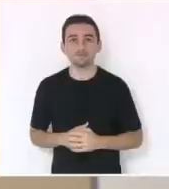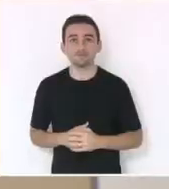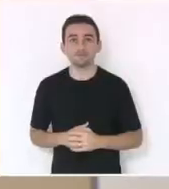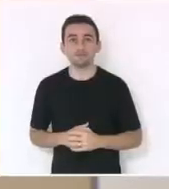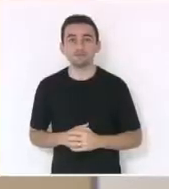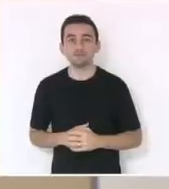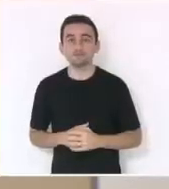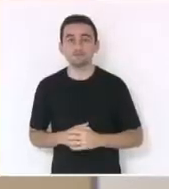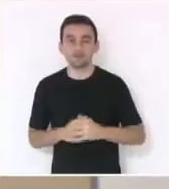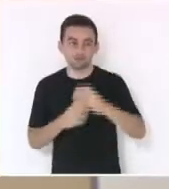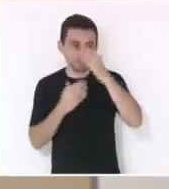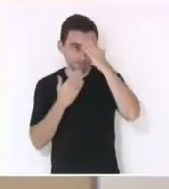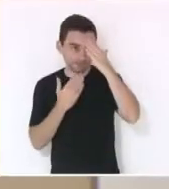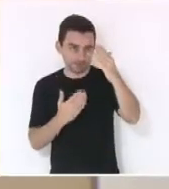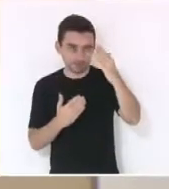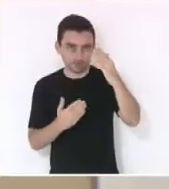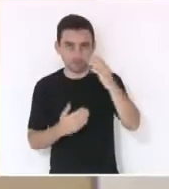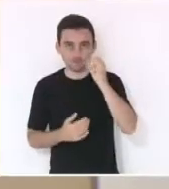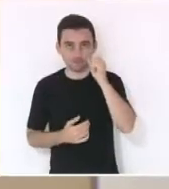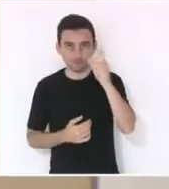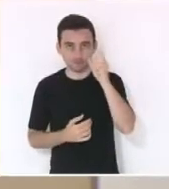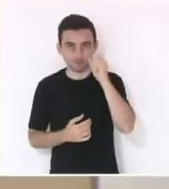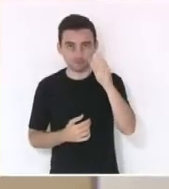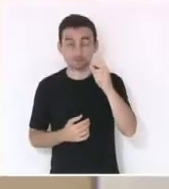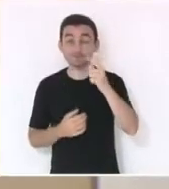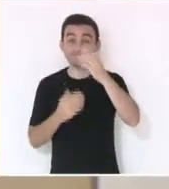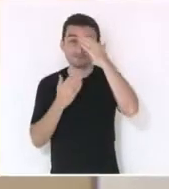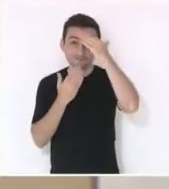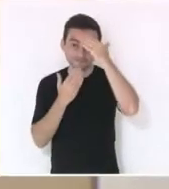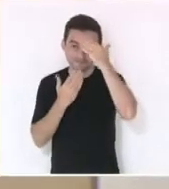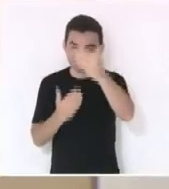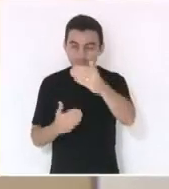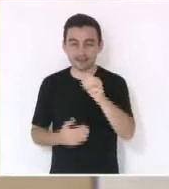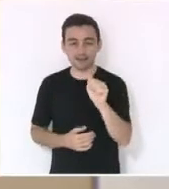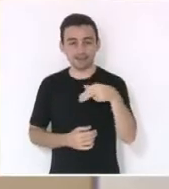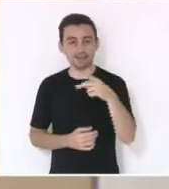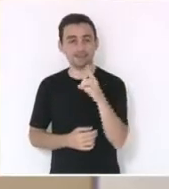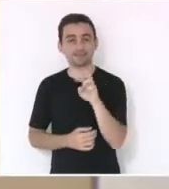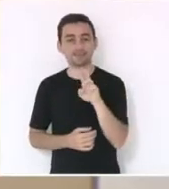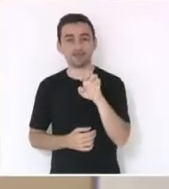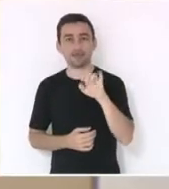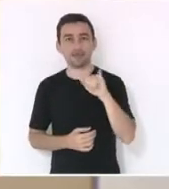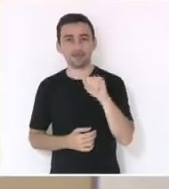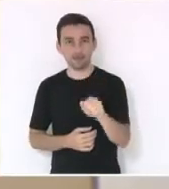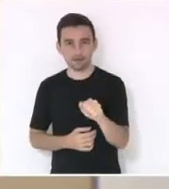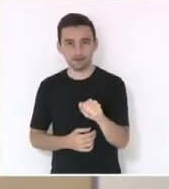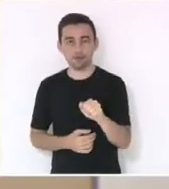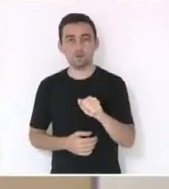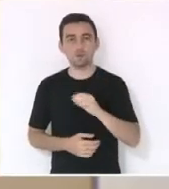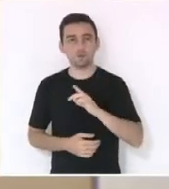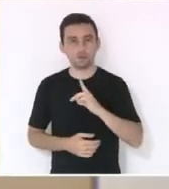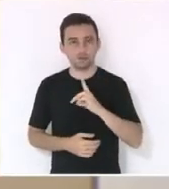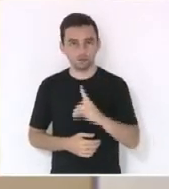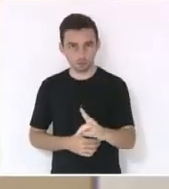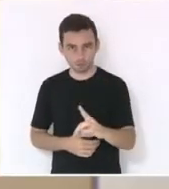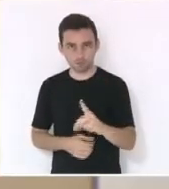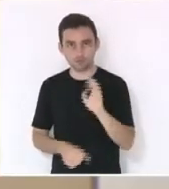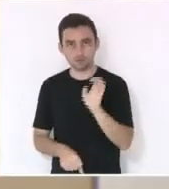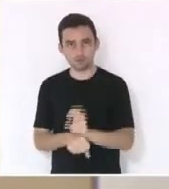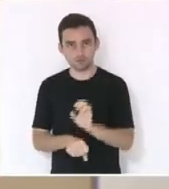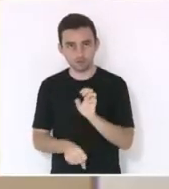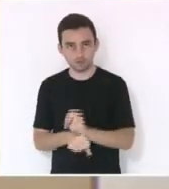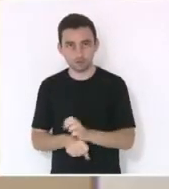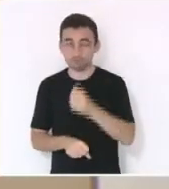Obrigada, deputado Valduga. Agradecemos a senhora Andréia Carvalho, nosso coordenador estadual do Grupo das Mães